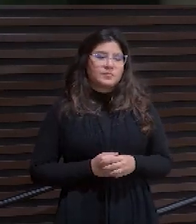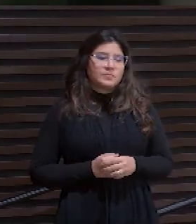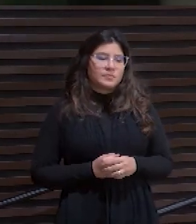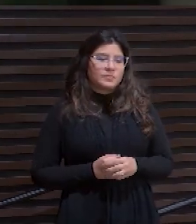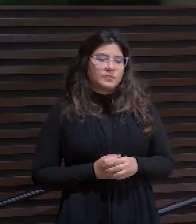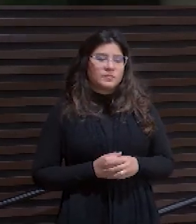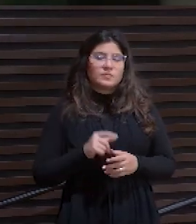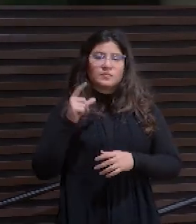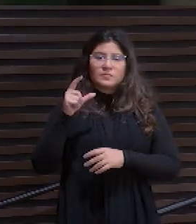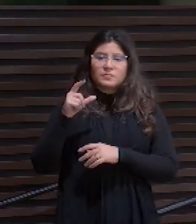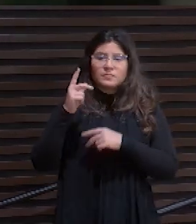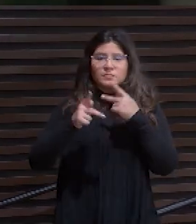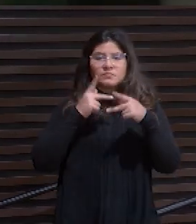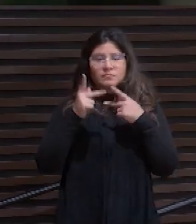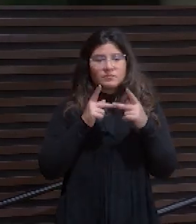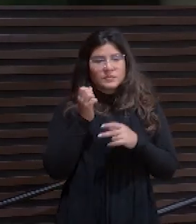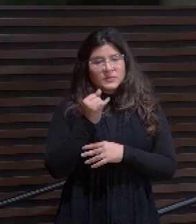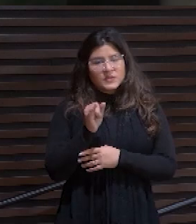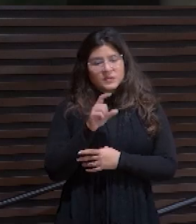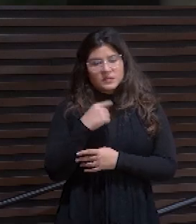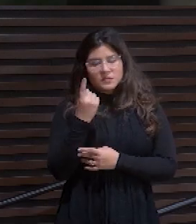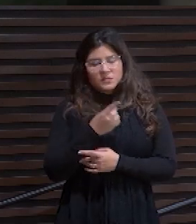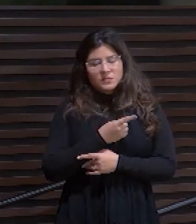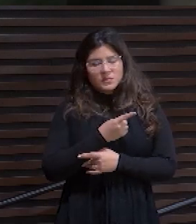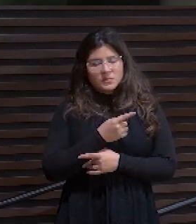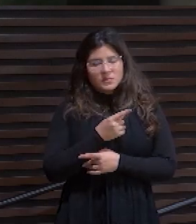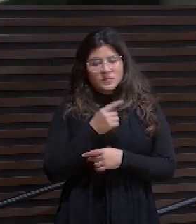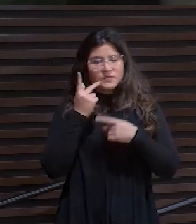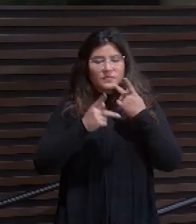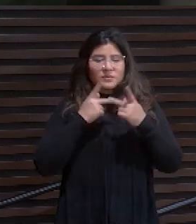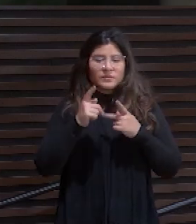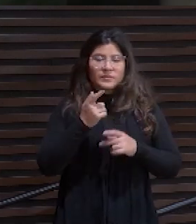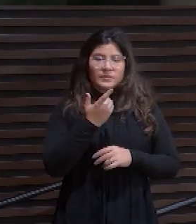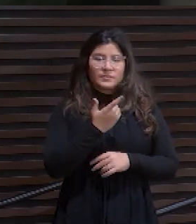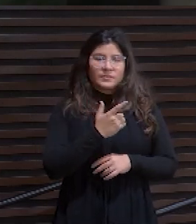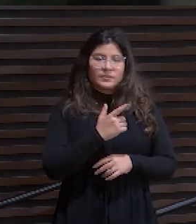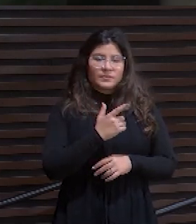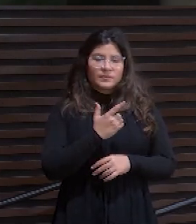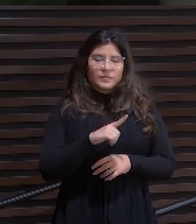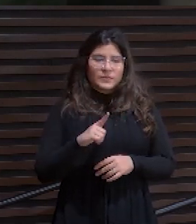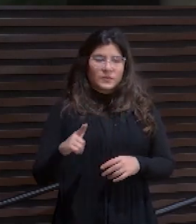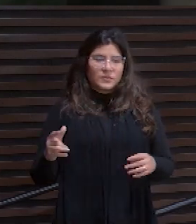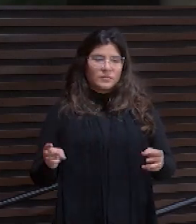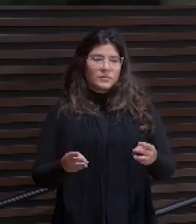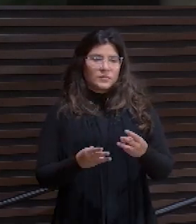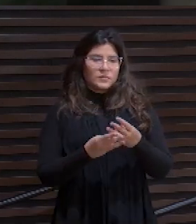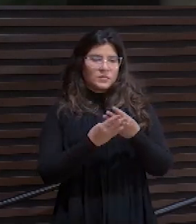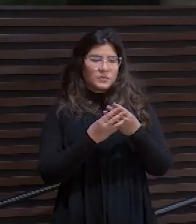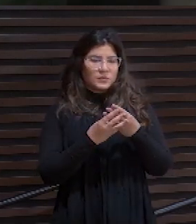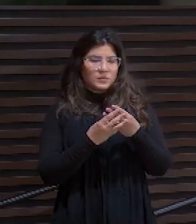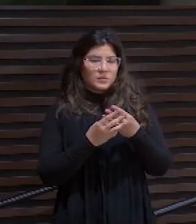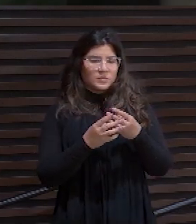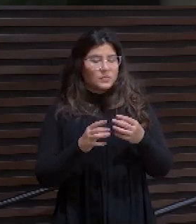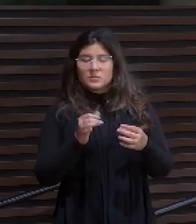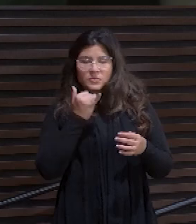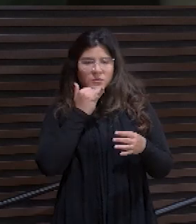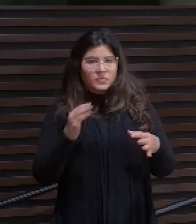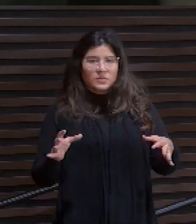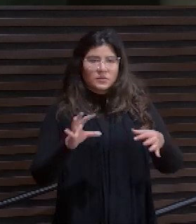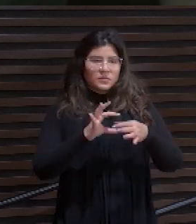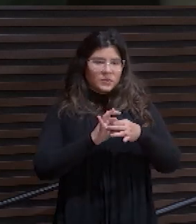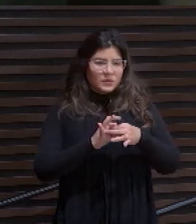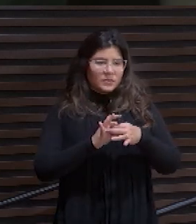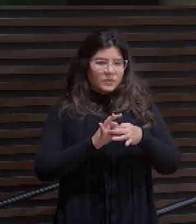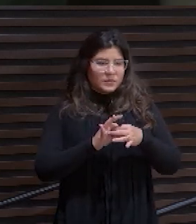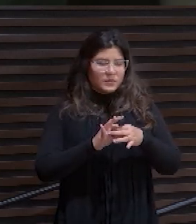A palavra diz que se nós dissermos que mantemos comunhão com Ele e andarmos nas trevas, mentimos e não praticamos a verdade.